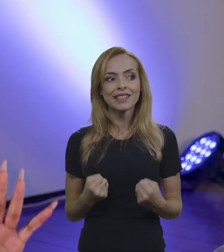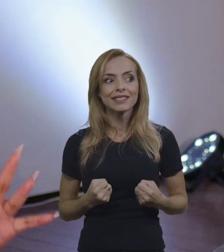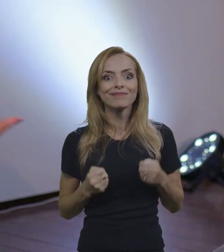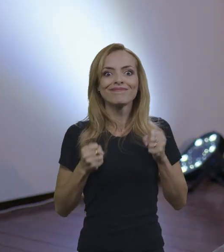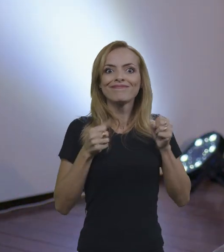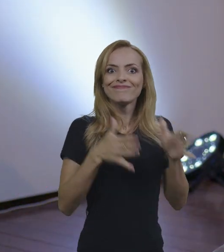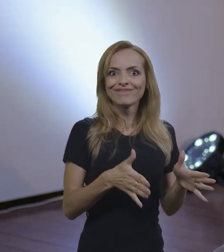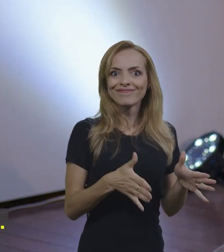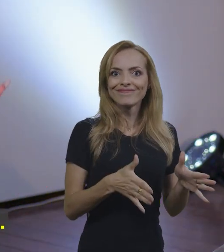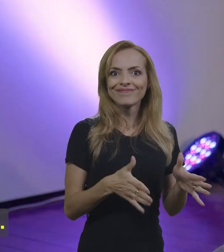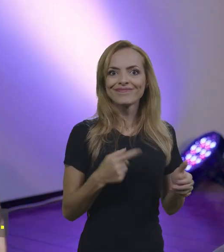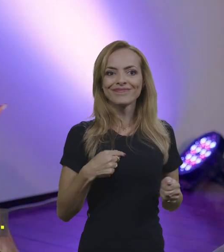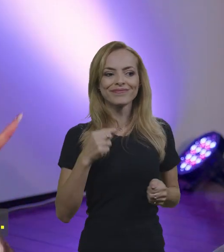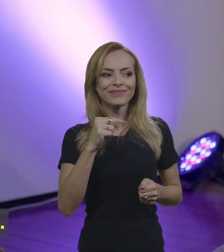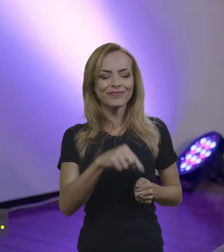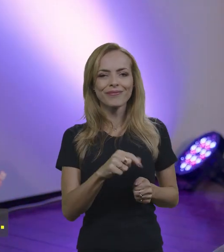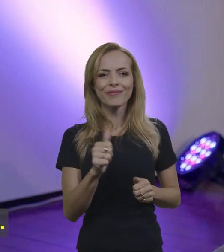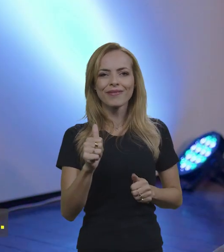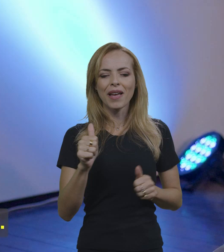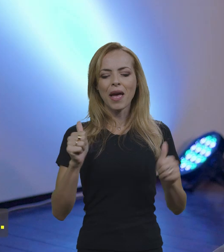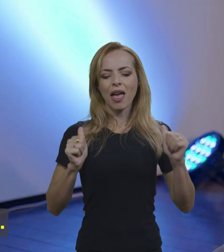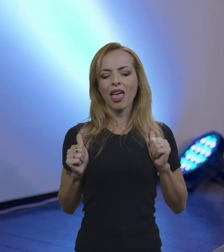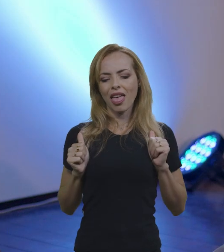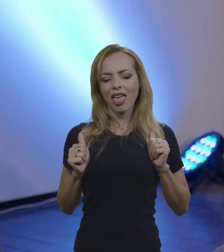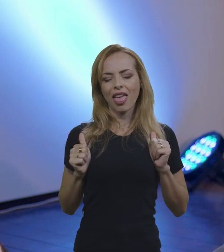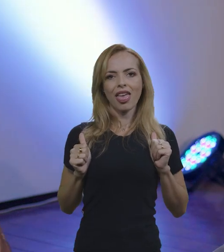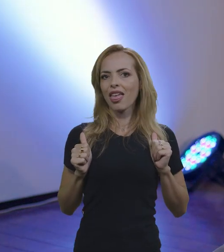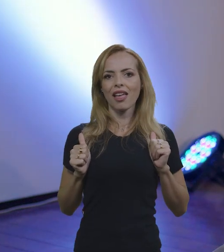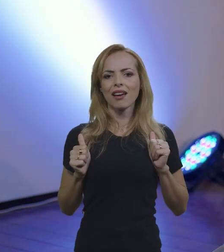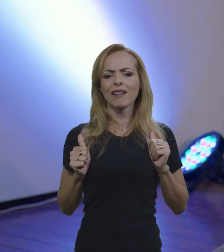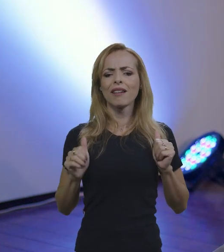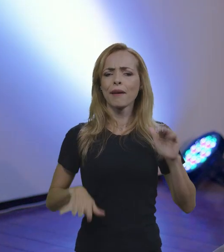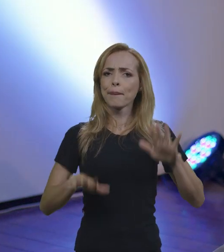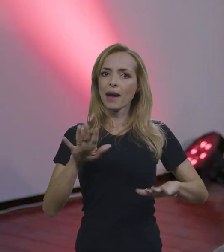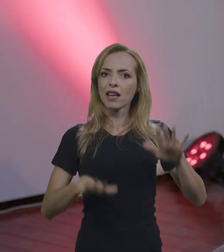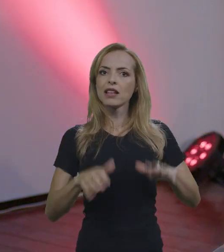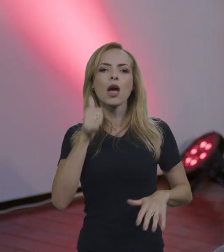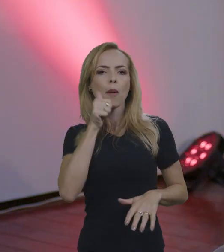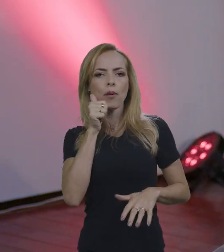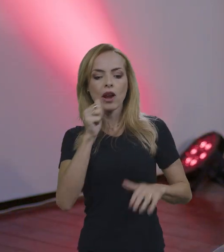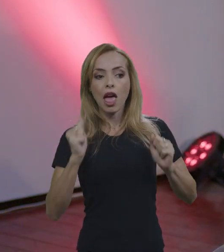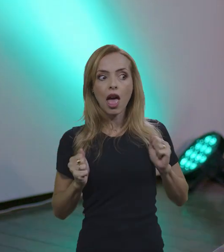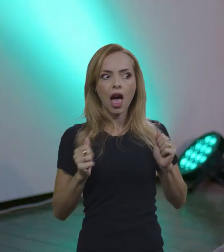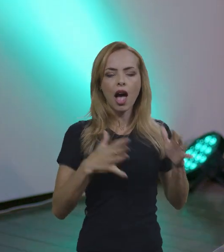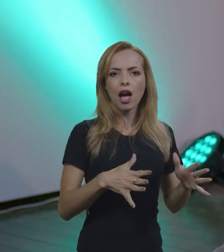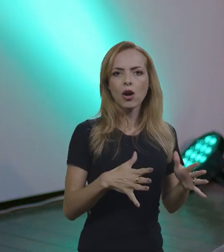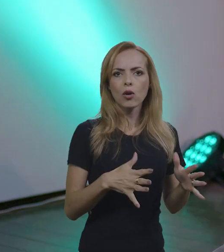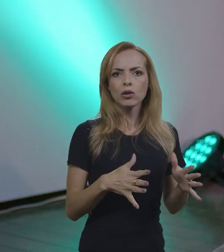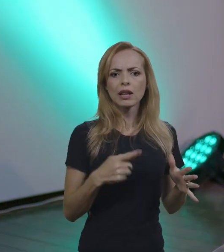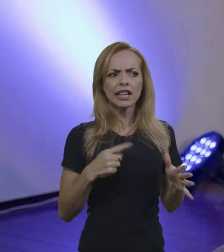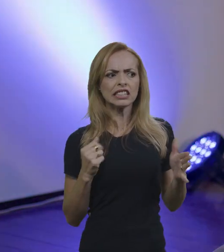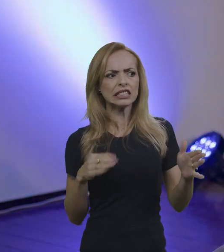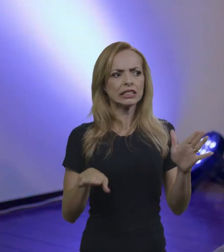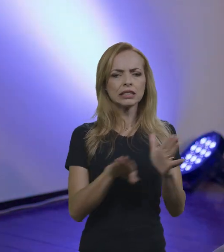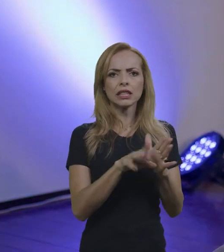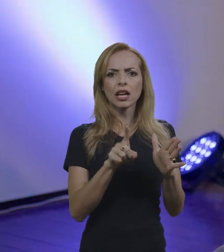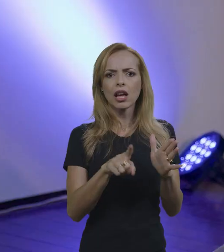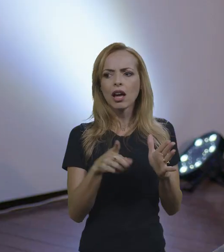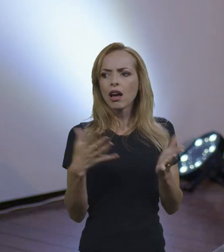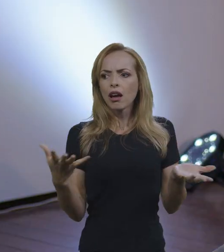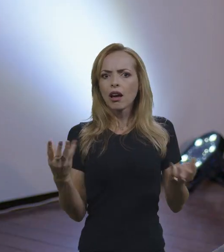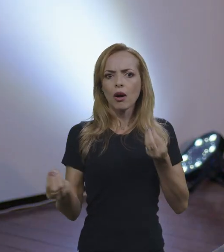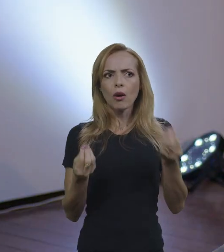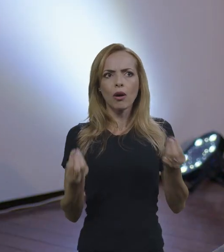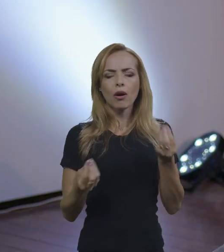esperar nada, você vai, você pode ser tudo que você quiser, mas no momento de dar o apoio, não dá o apoio. E aí o que acontece? Quando você leva a criança para o